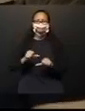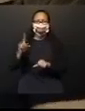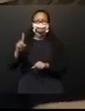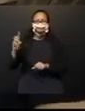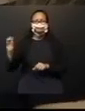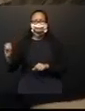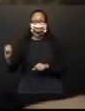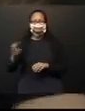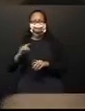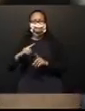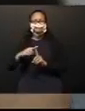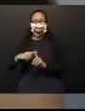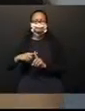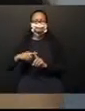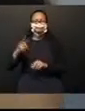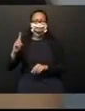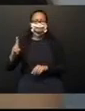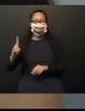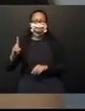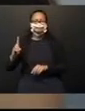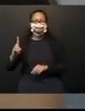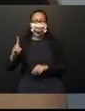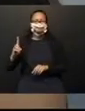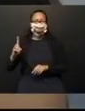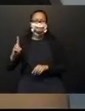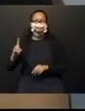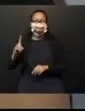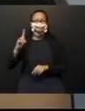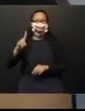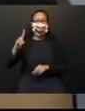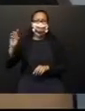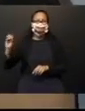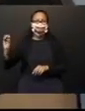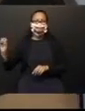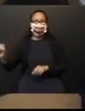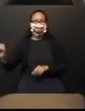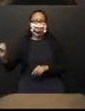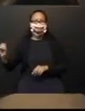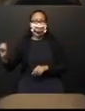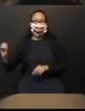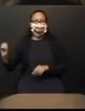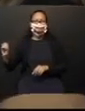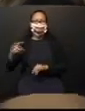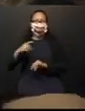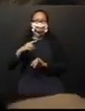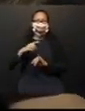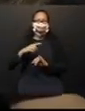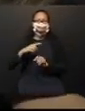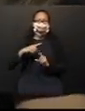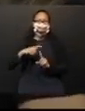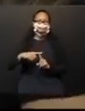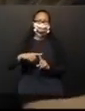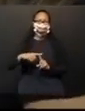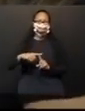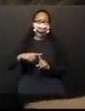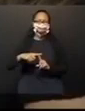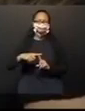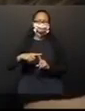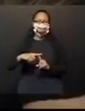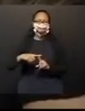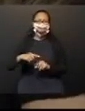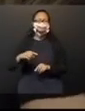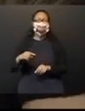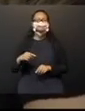10 mais 1. Então, ficou assim, ó. 100 mais. Aqui não era